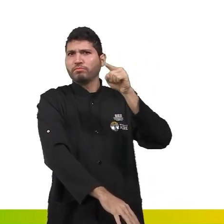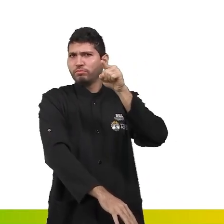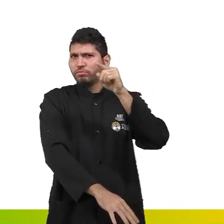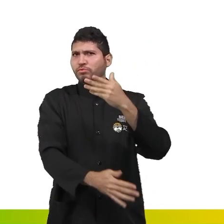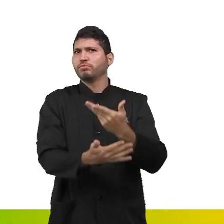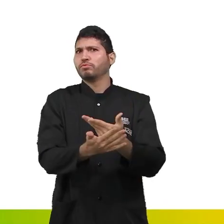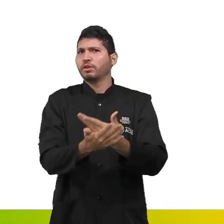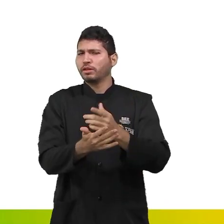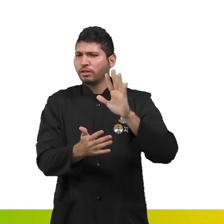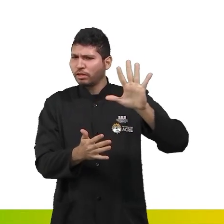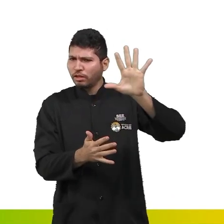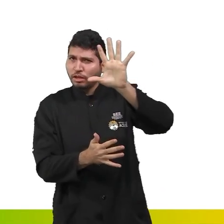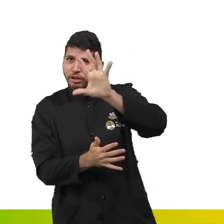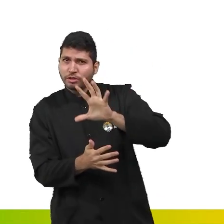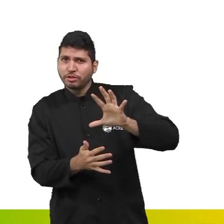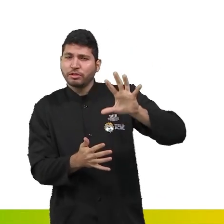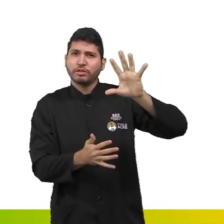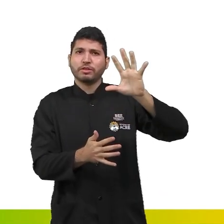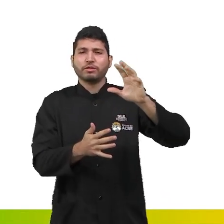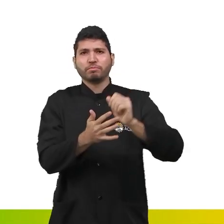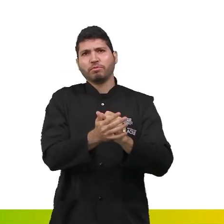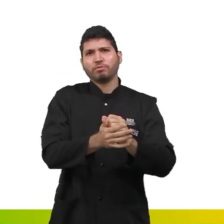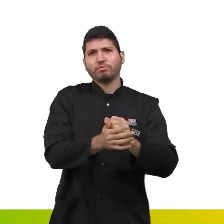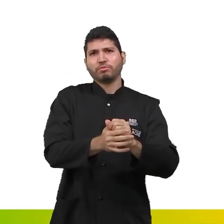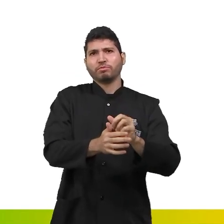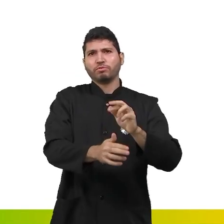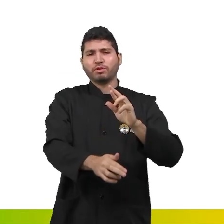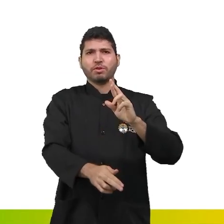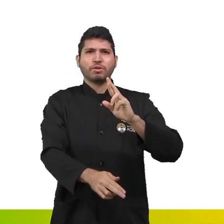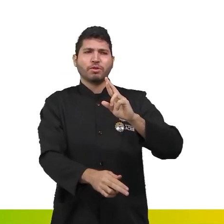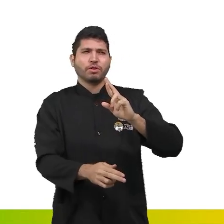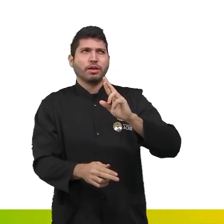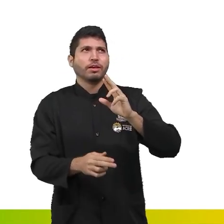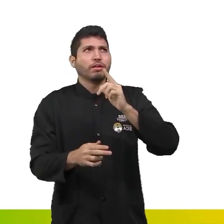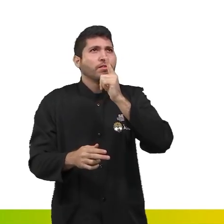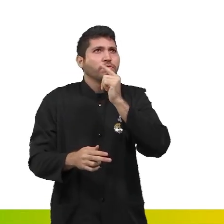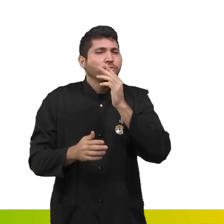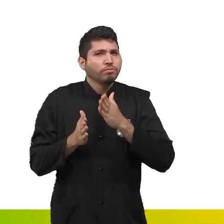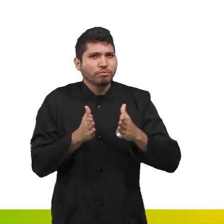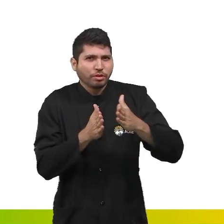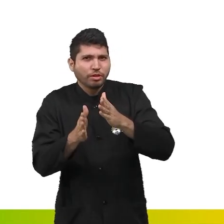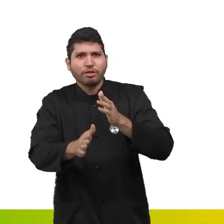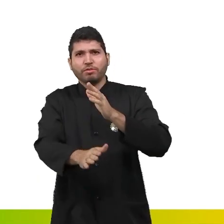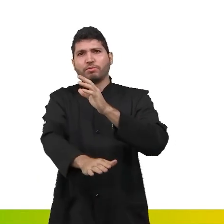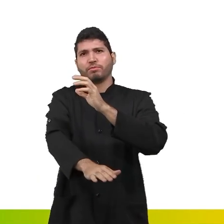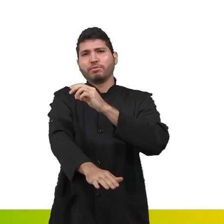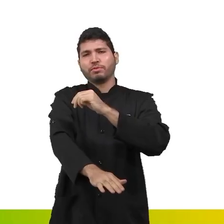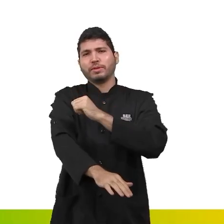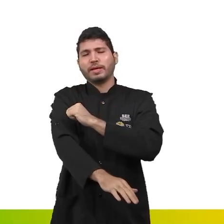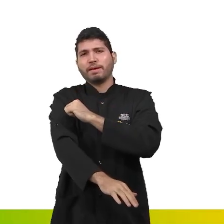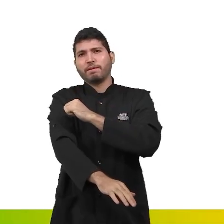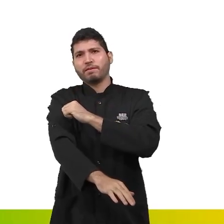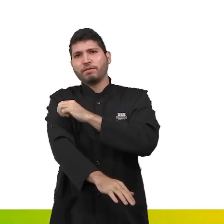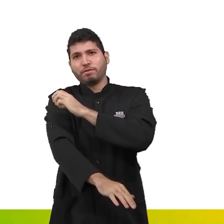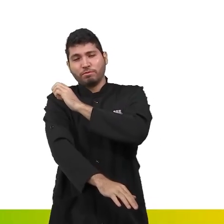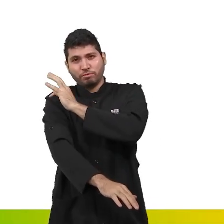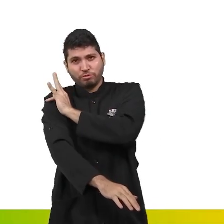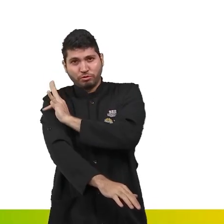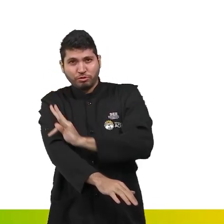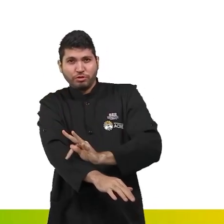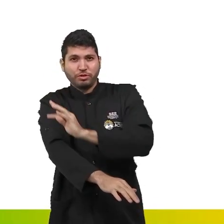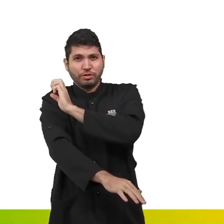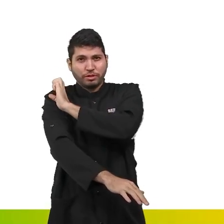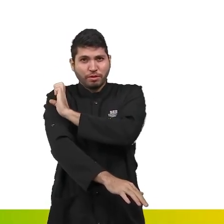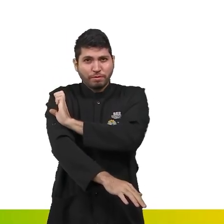Oriente Médio, banhado pelos rios Nilo, Tigre e Eufrates, lembra? Propício para a